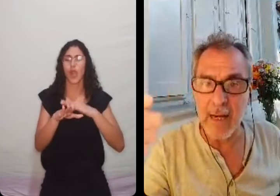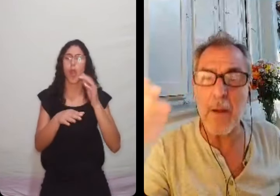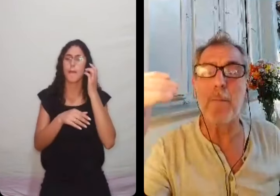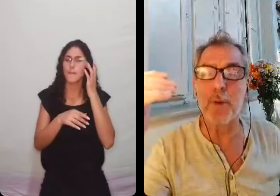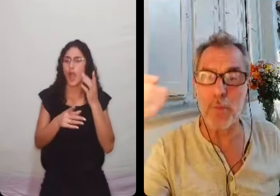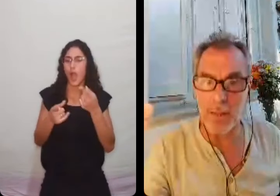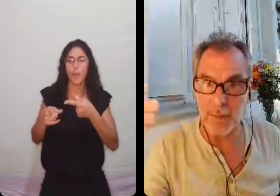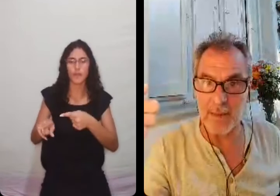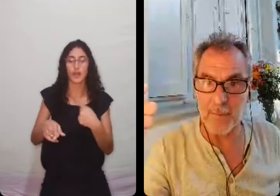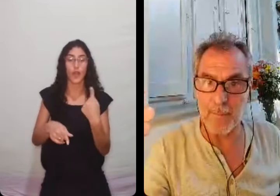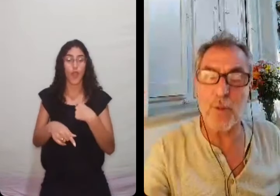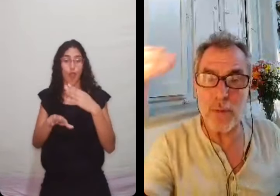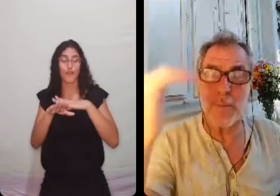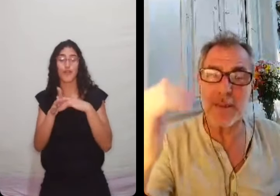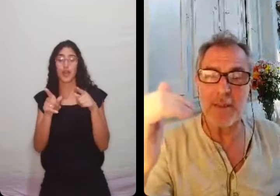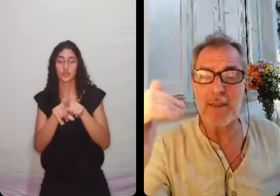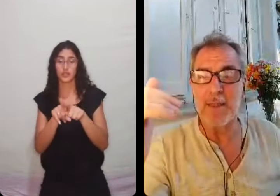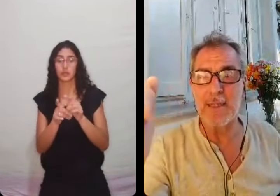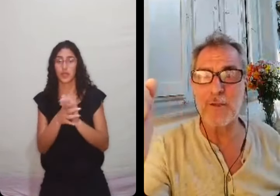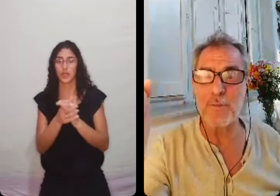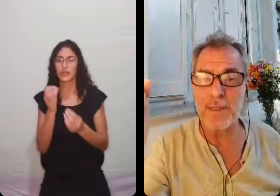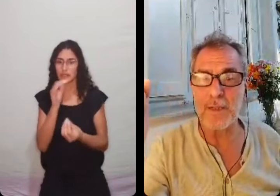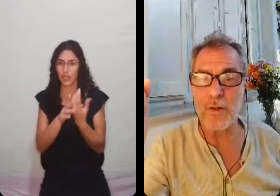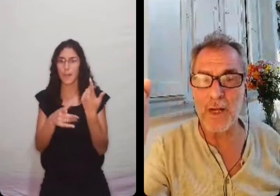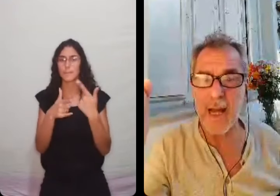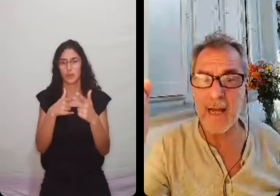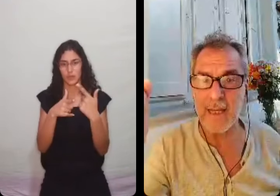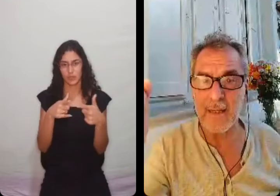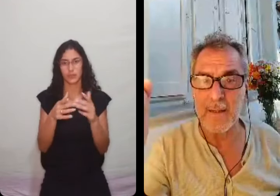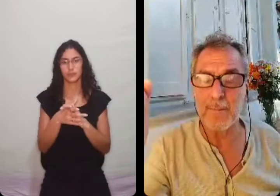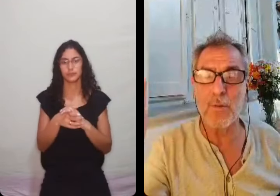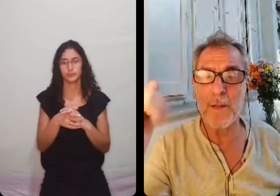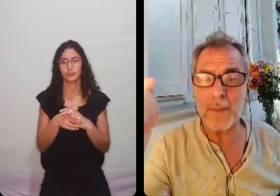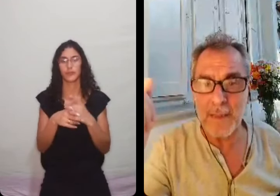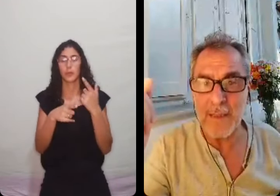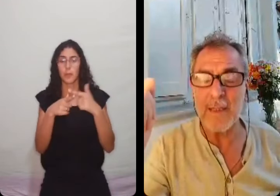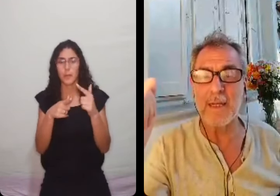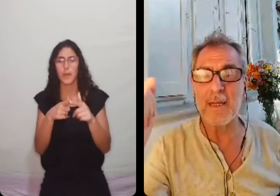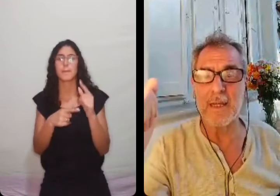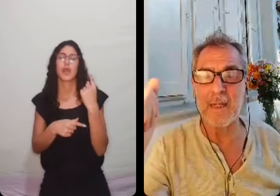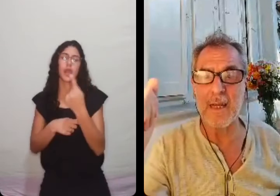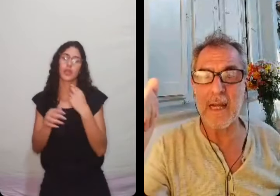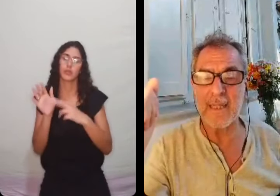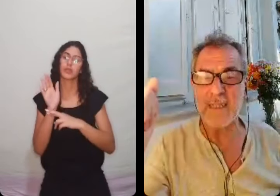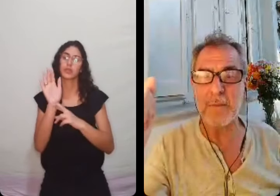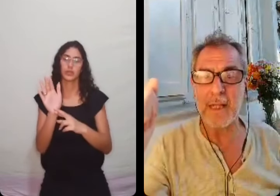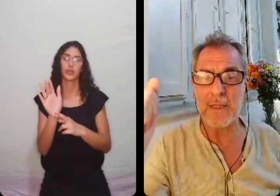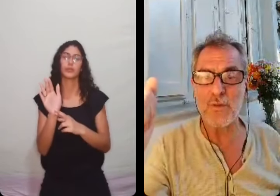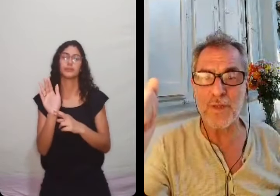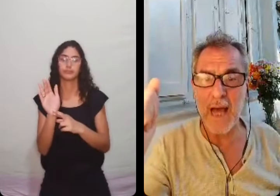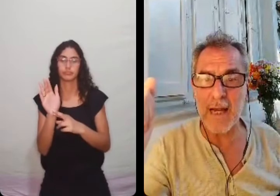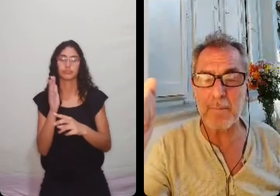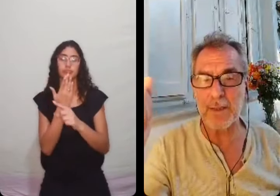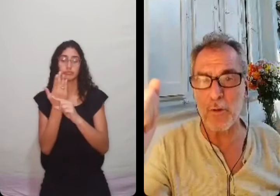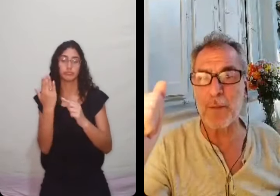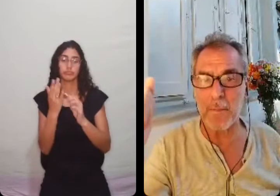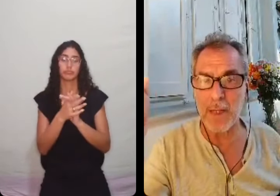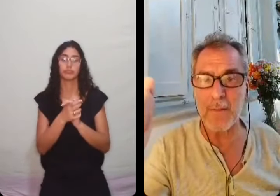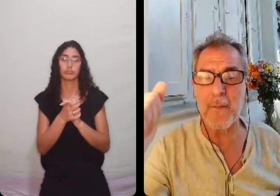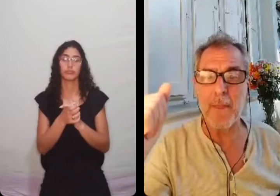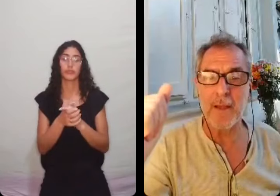Criar problemas. Problemas que já nos apresentou Krenak. Problemas que, na sensibilidade de Jusara,